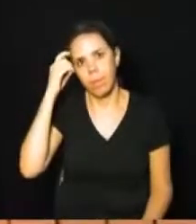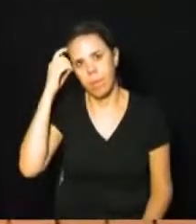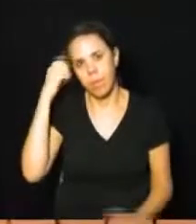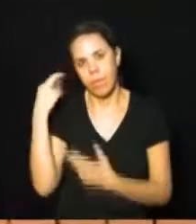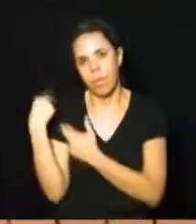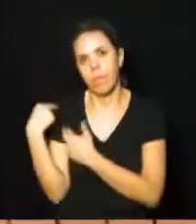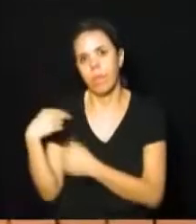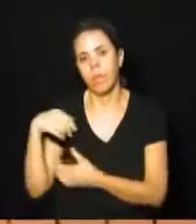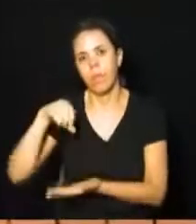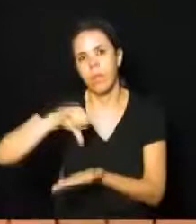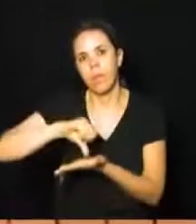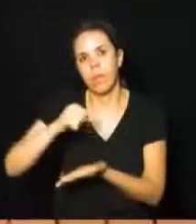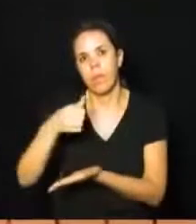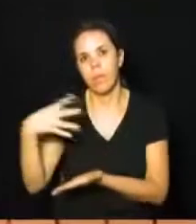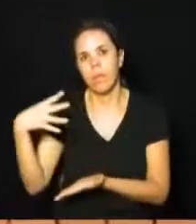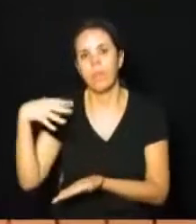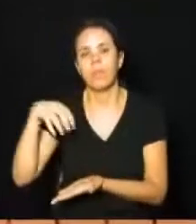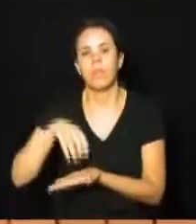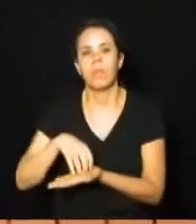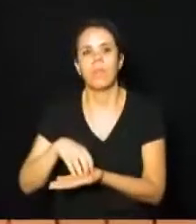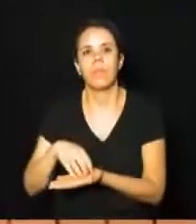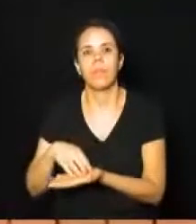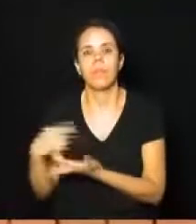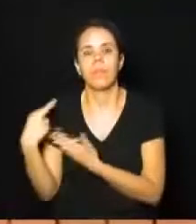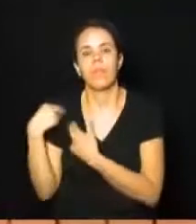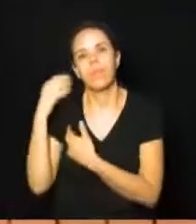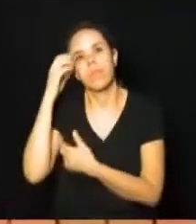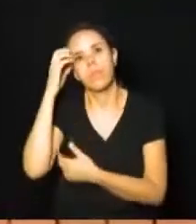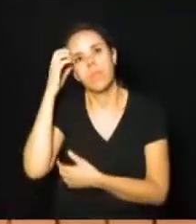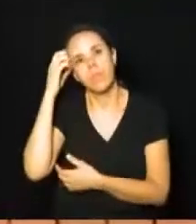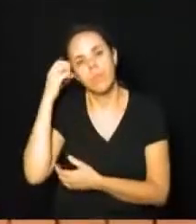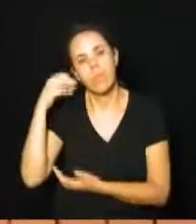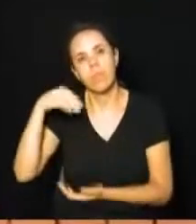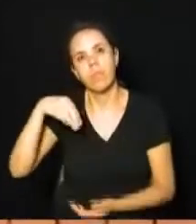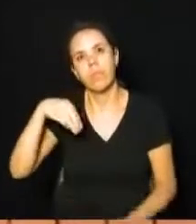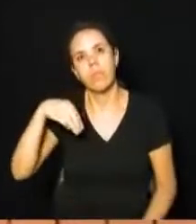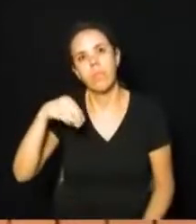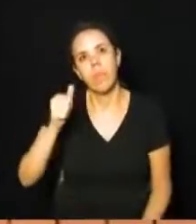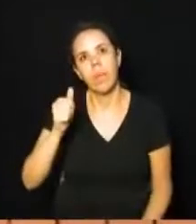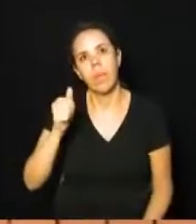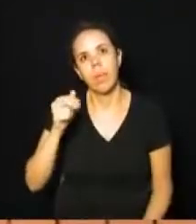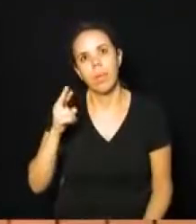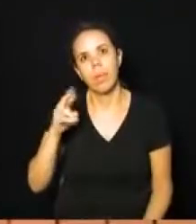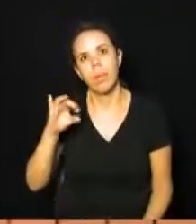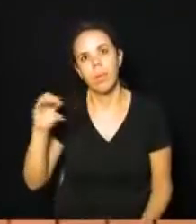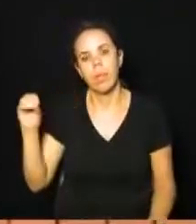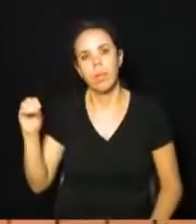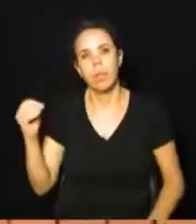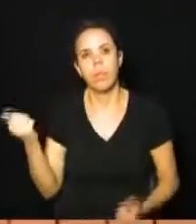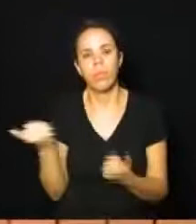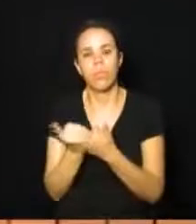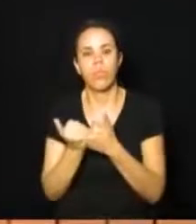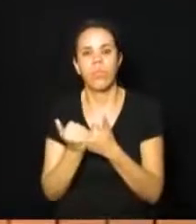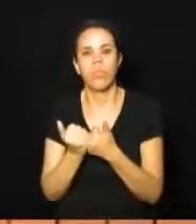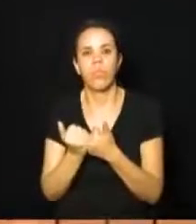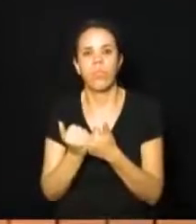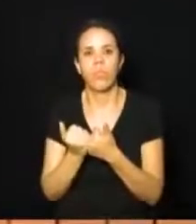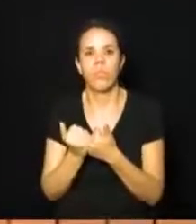Regional 14, o senhor Maurício Augusto Lopes, subprefeito de Joaquim